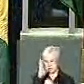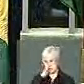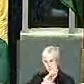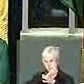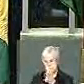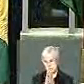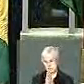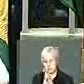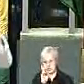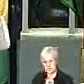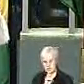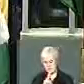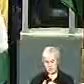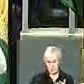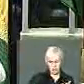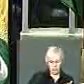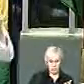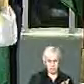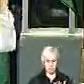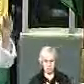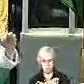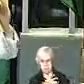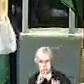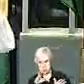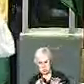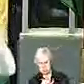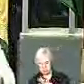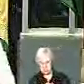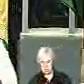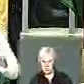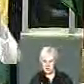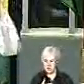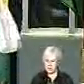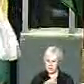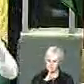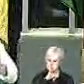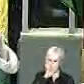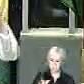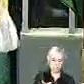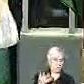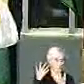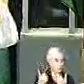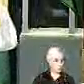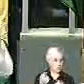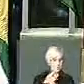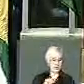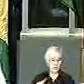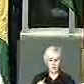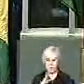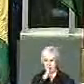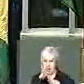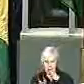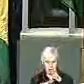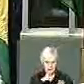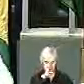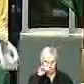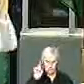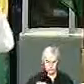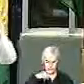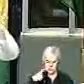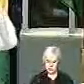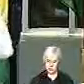as defesas dos bandidos. Eu repudio veementemente os ataques aos direitos humanos no Brasil.